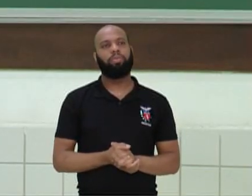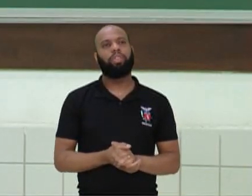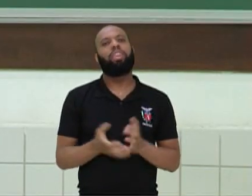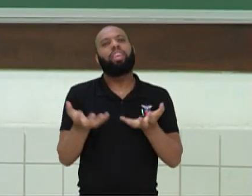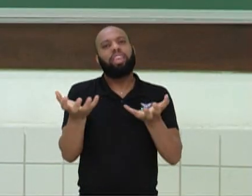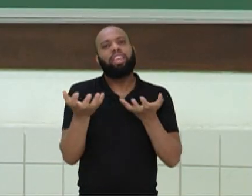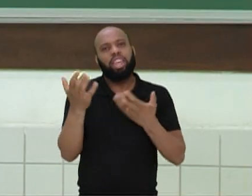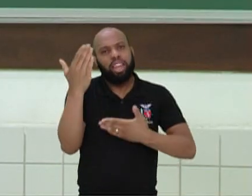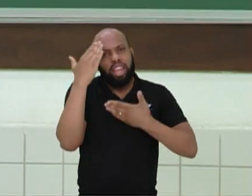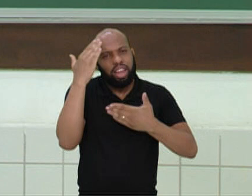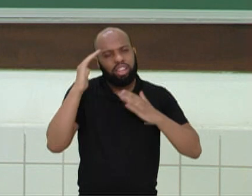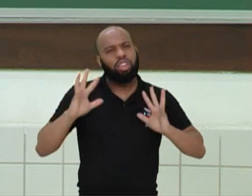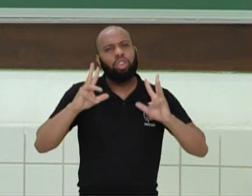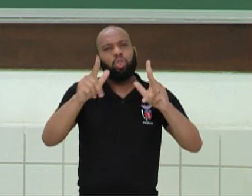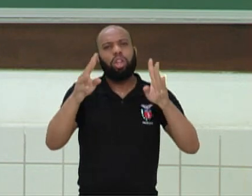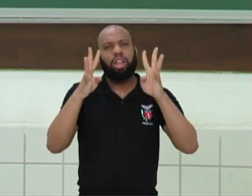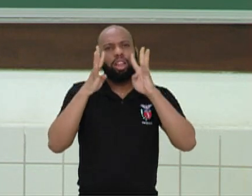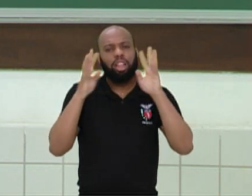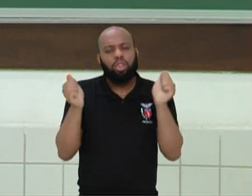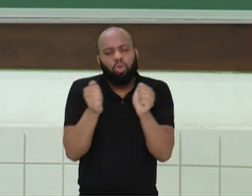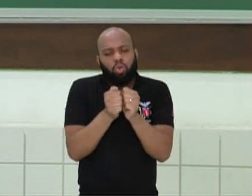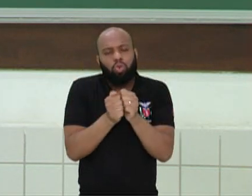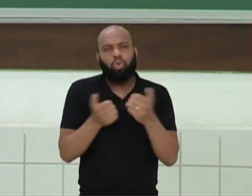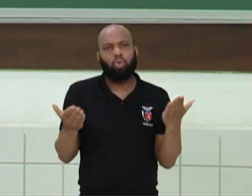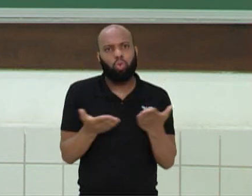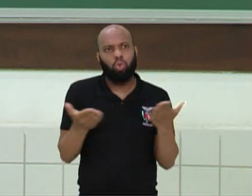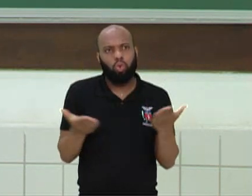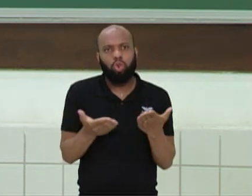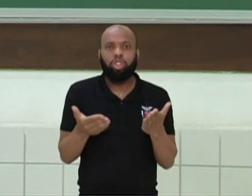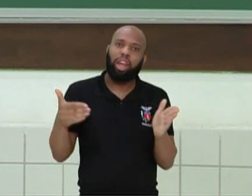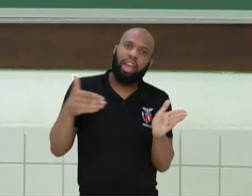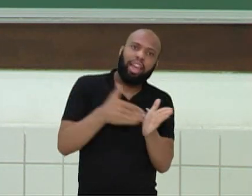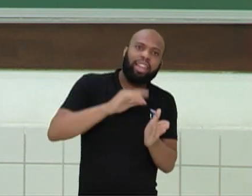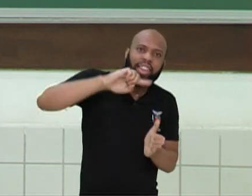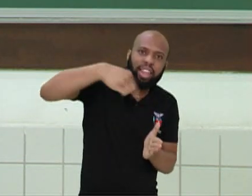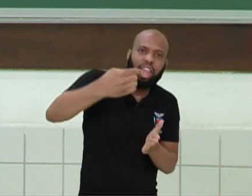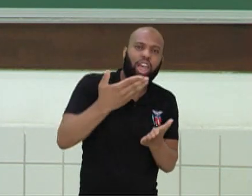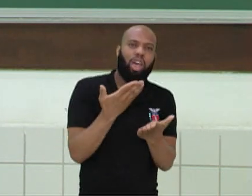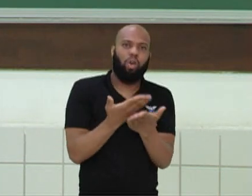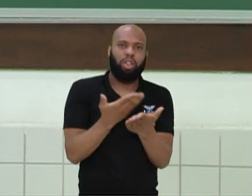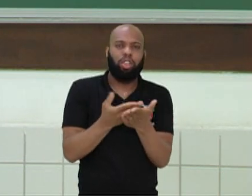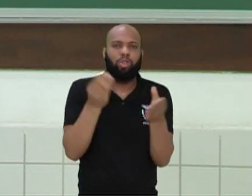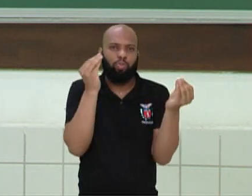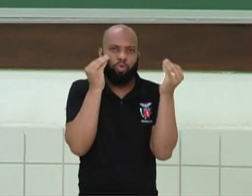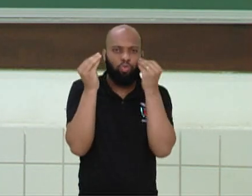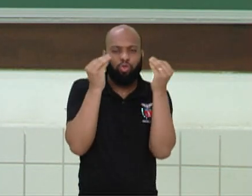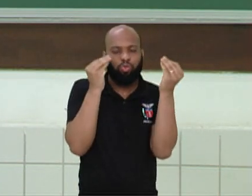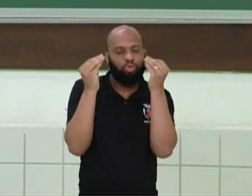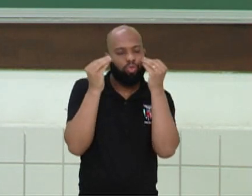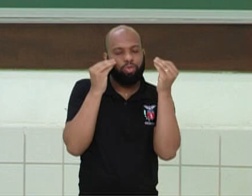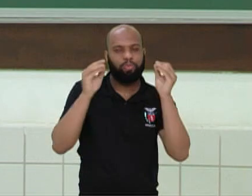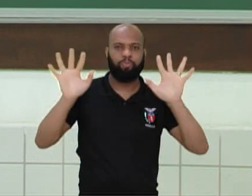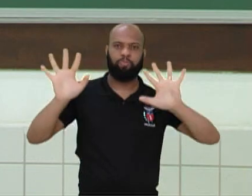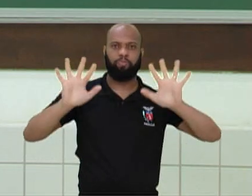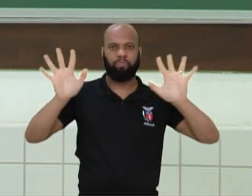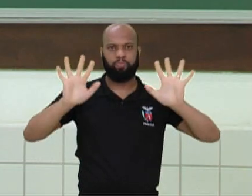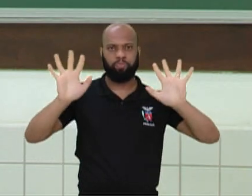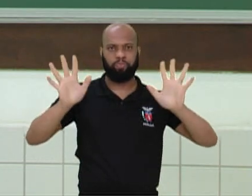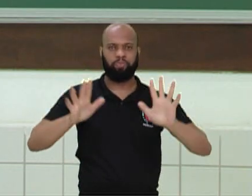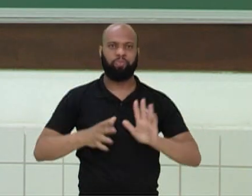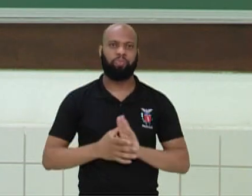Quero agradecer a todos por la atención en esta clase y besos. Volvemos en la otra semana.